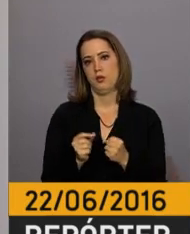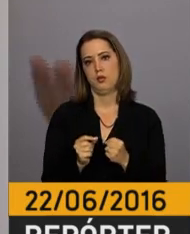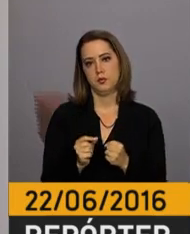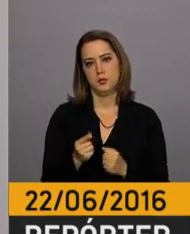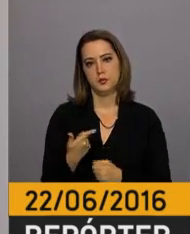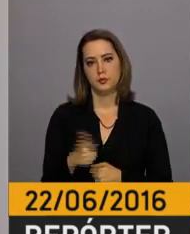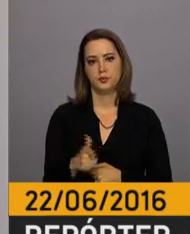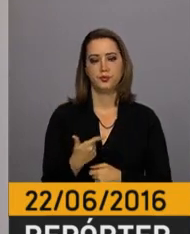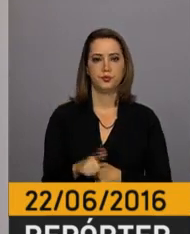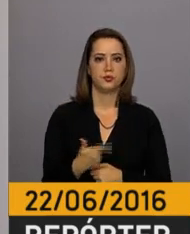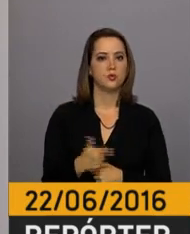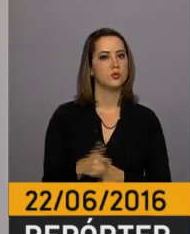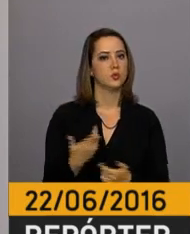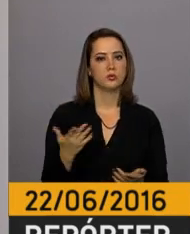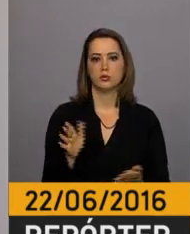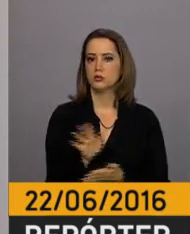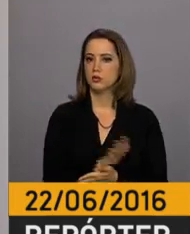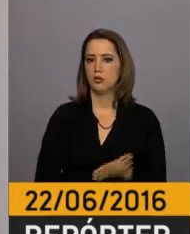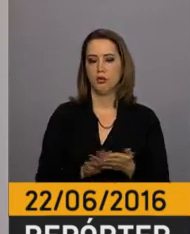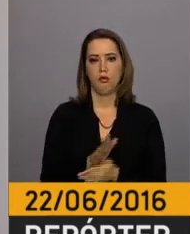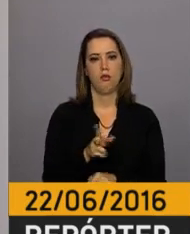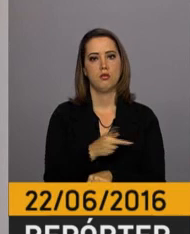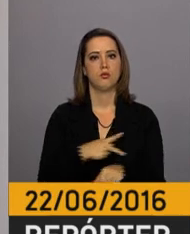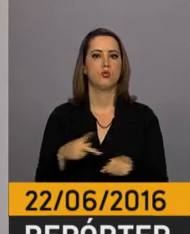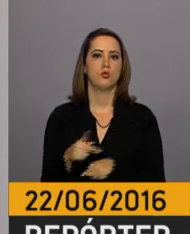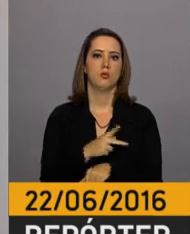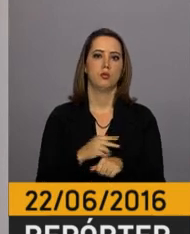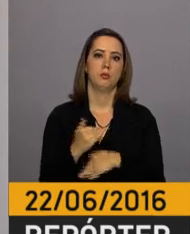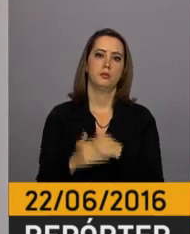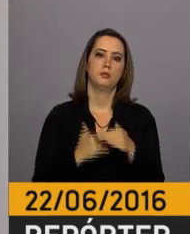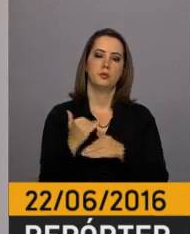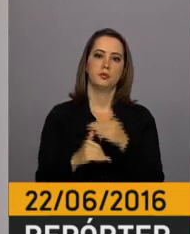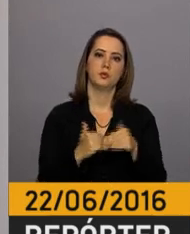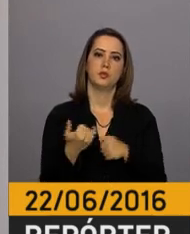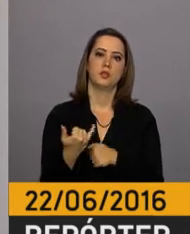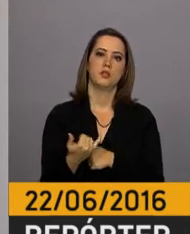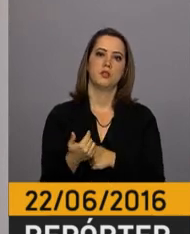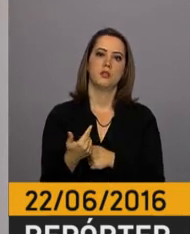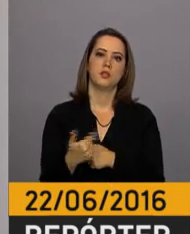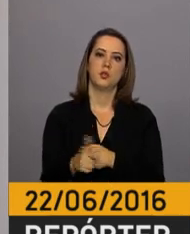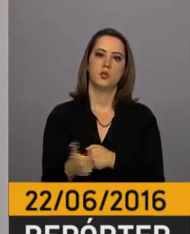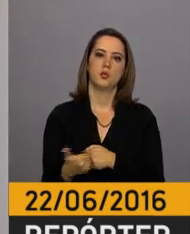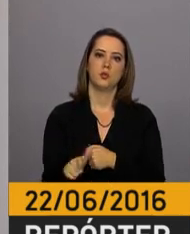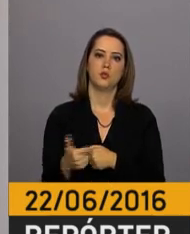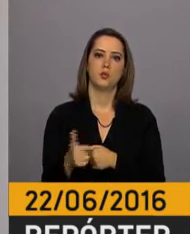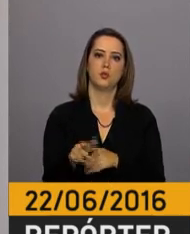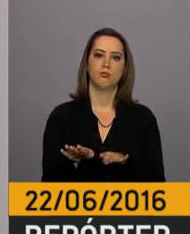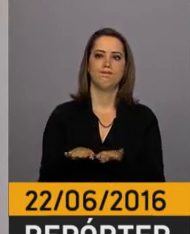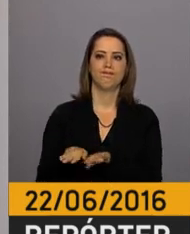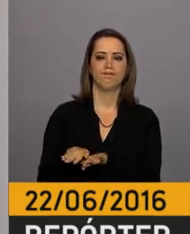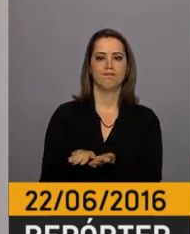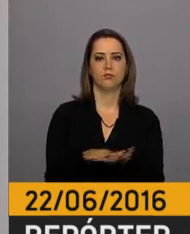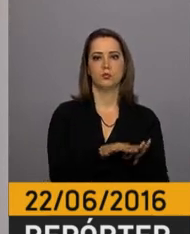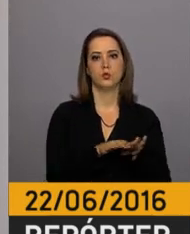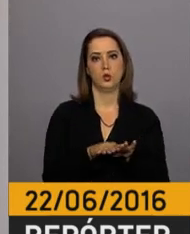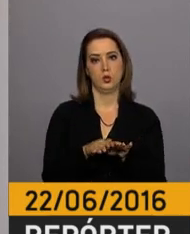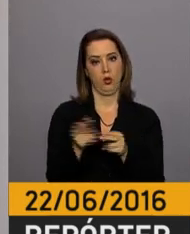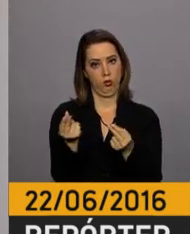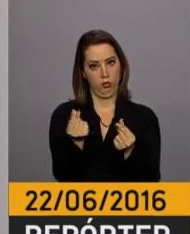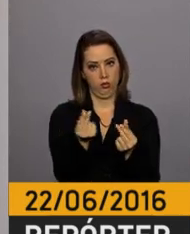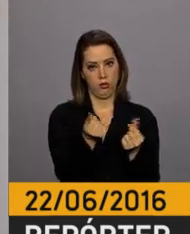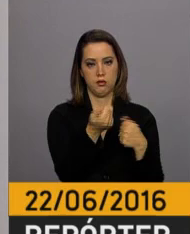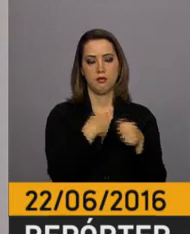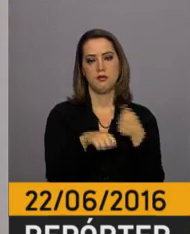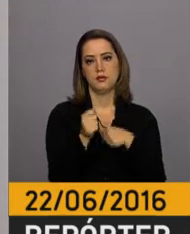há registro histórico de nenhuma nação que tenha se desenvolvido sem um uma estabilidade macroeconômica Há